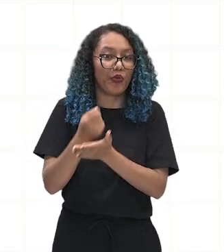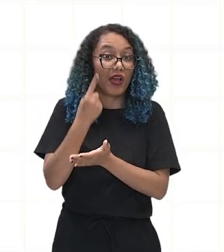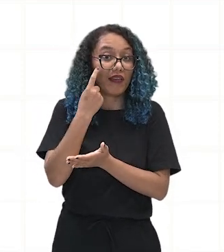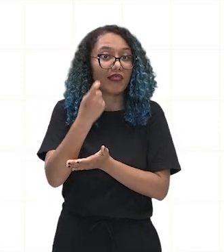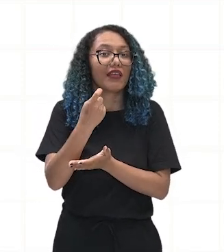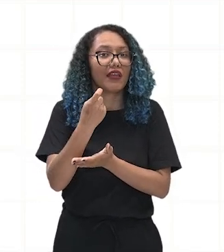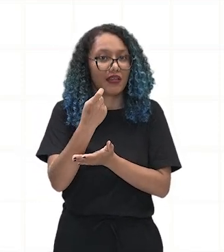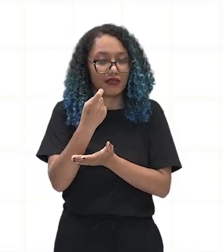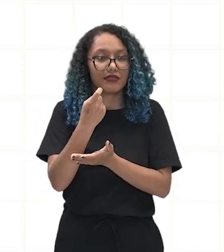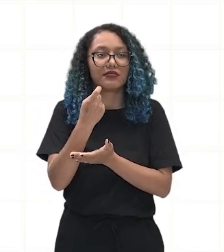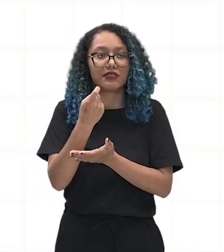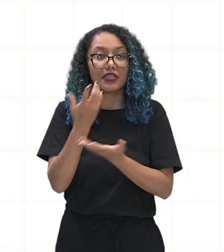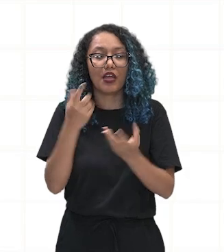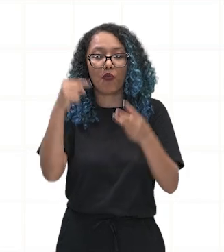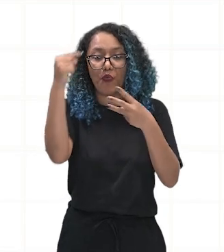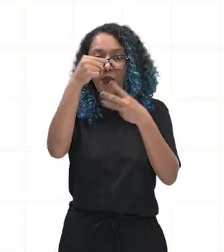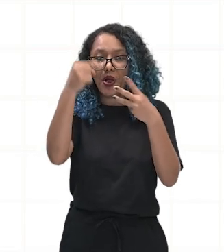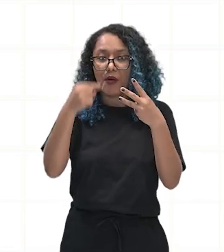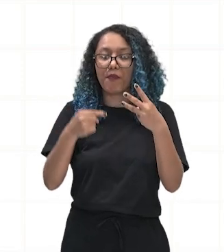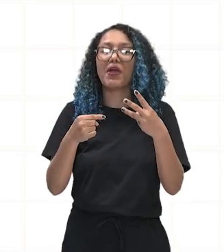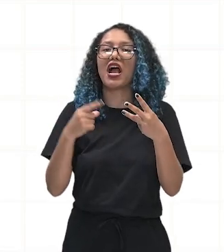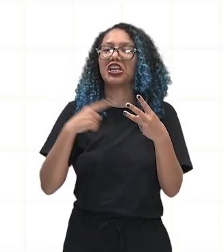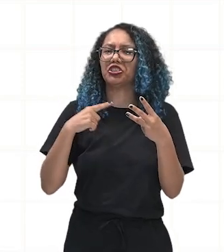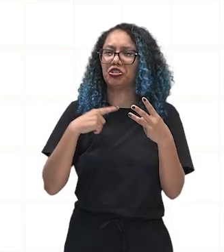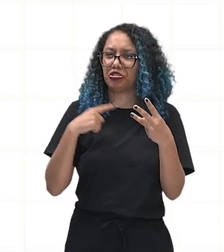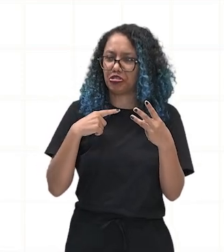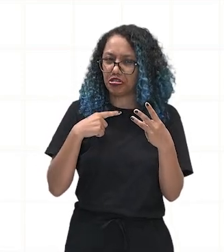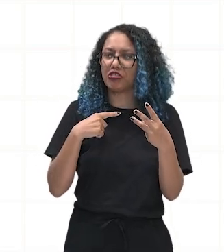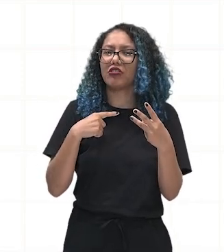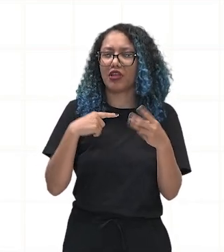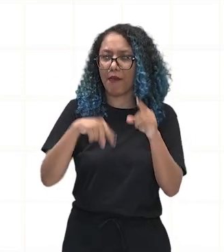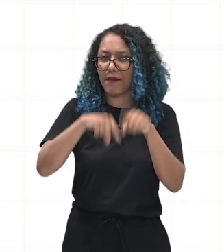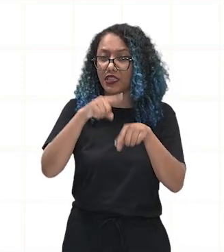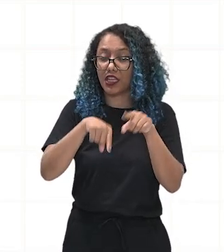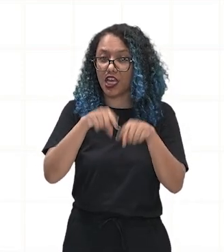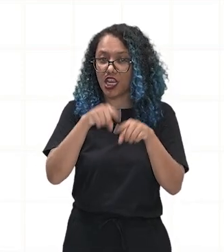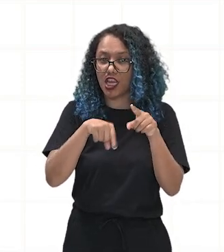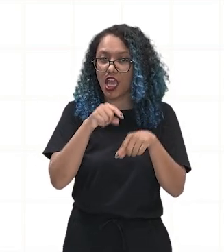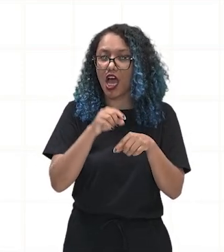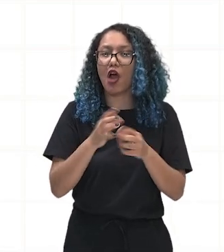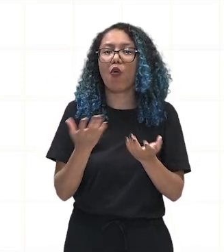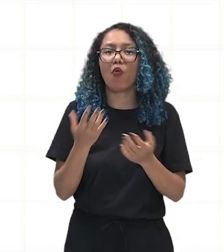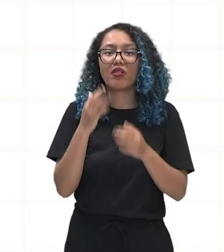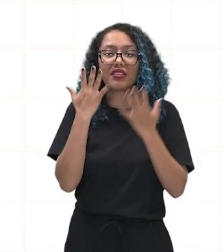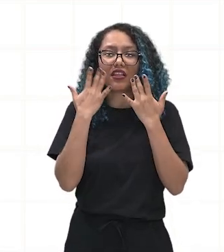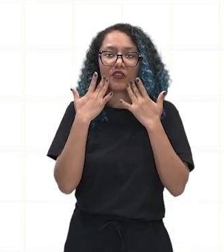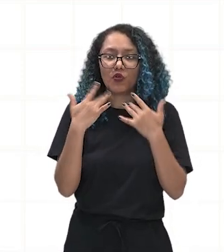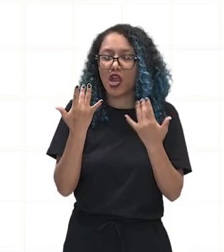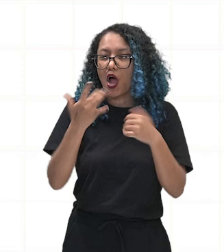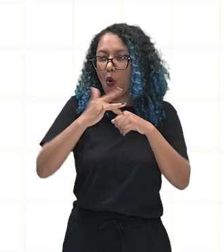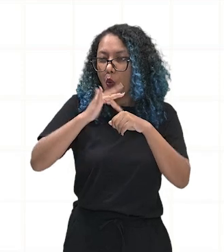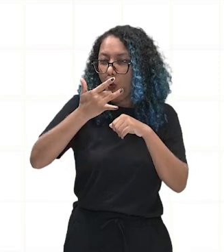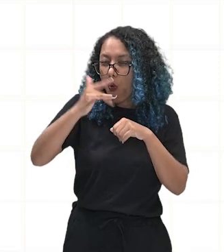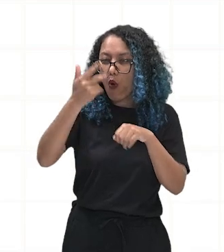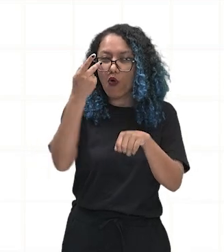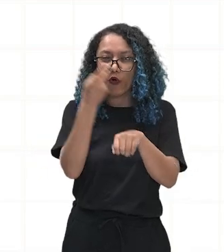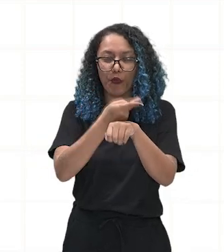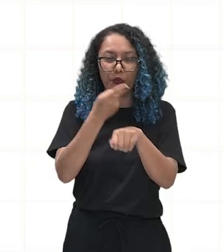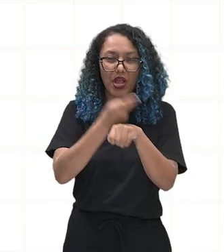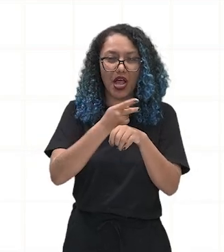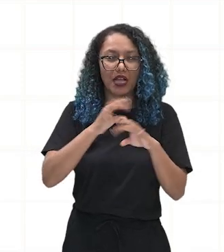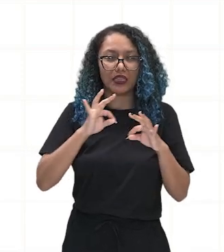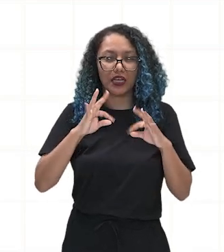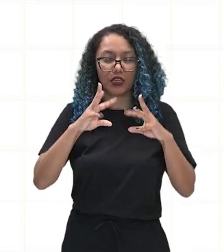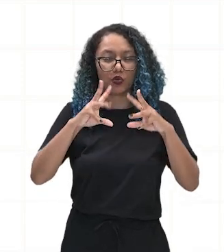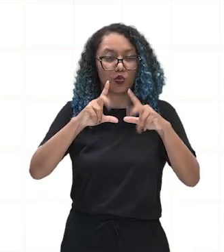regiões elas eram ricas nesses recursos naturais, como ouro, prata, especiarias e tecidos